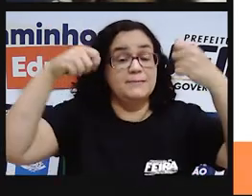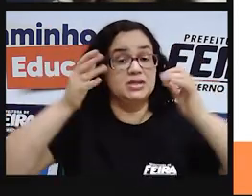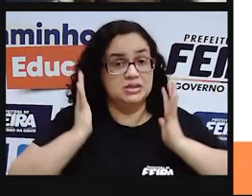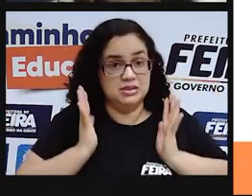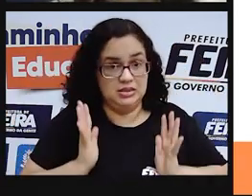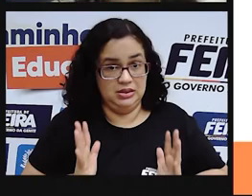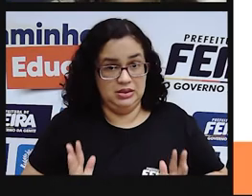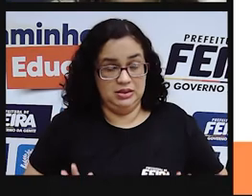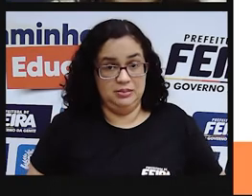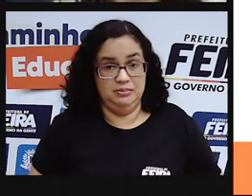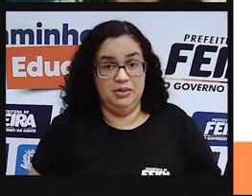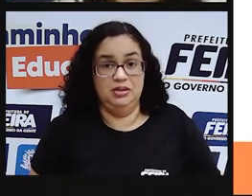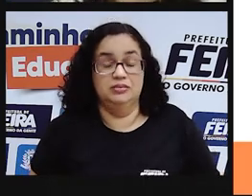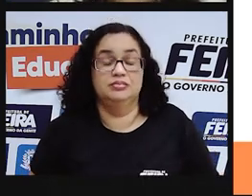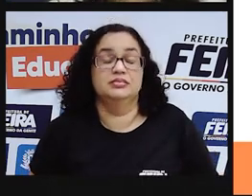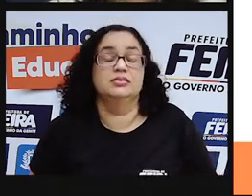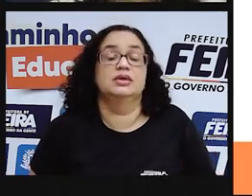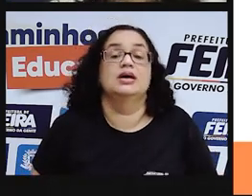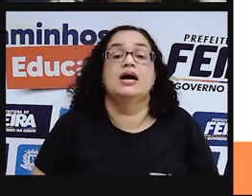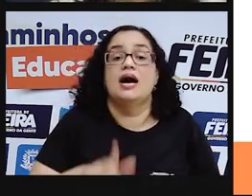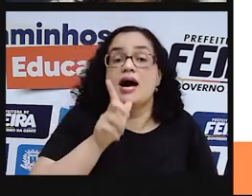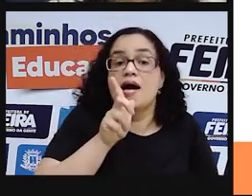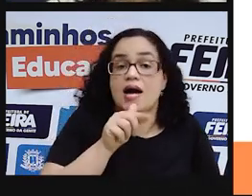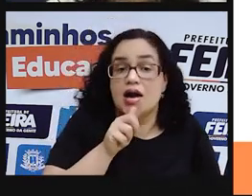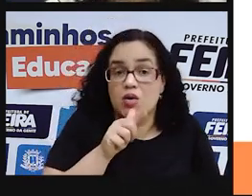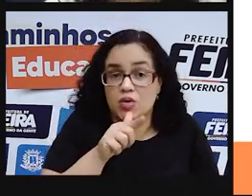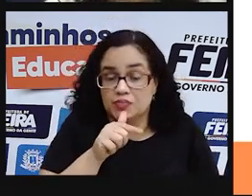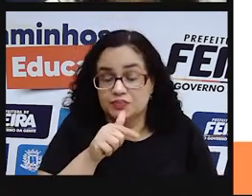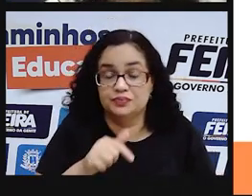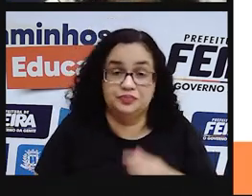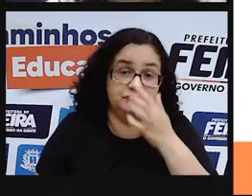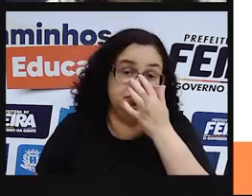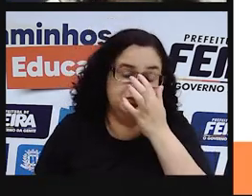limpar desse poluir as águas então